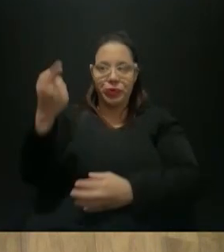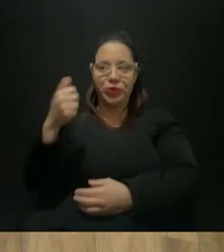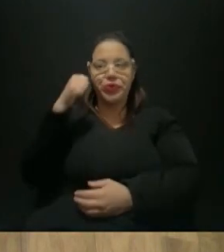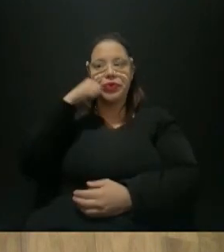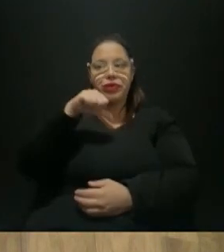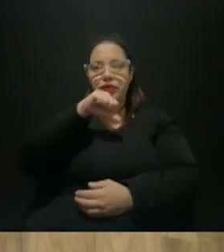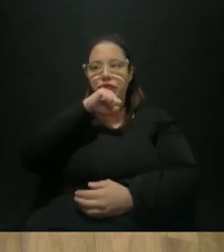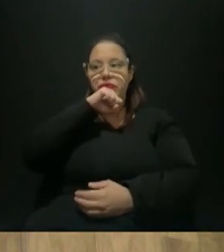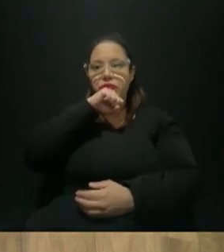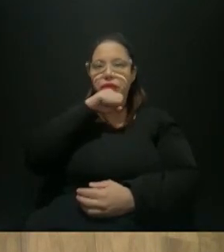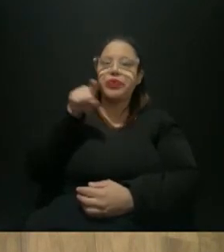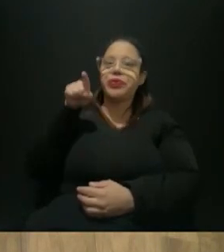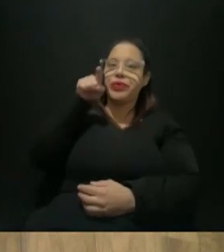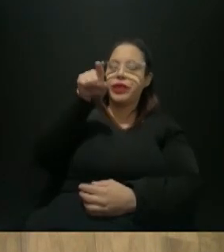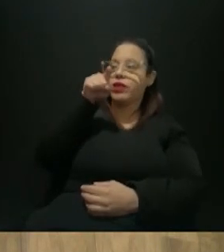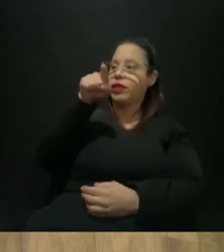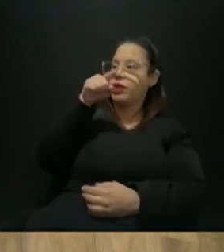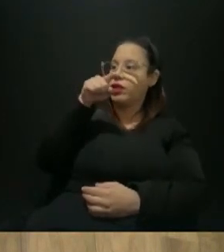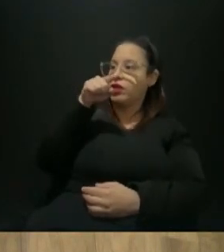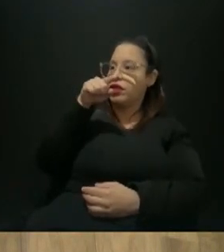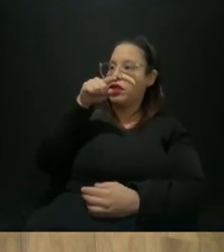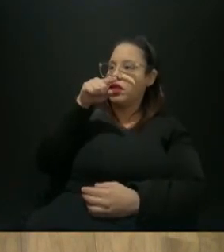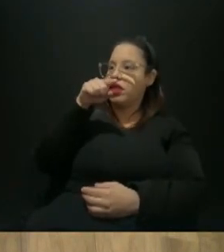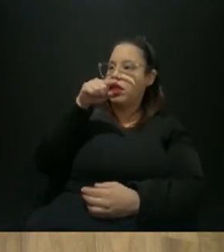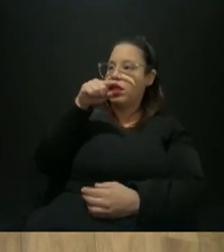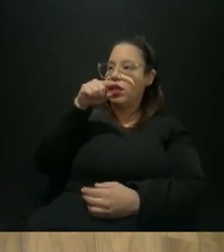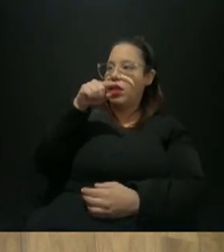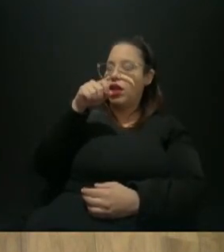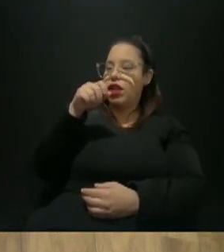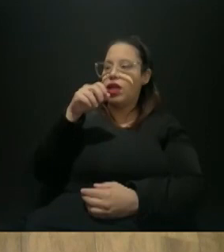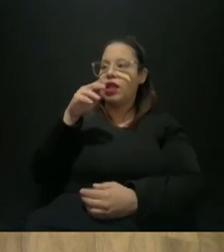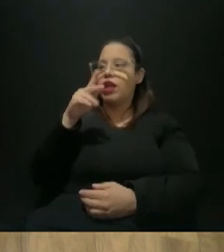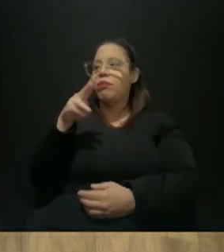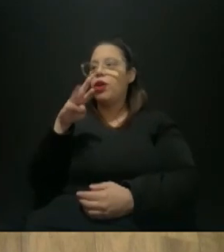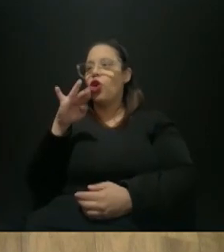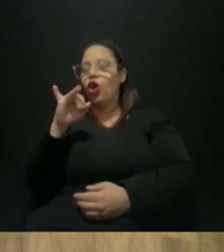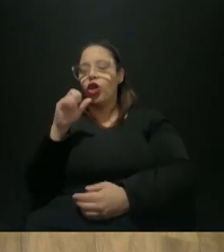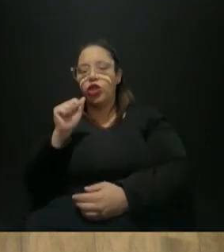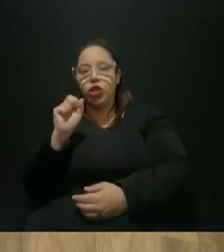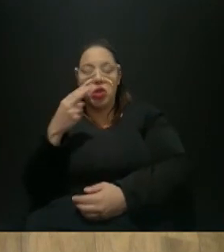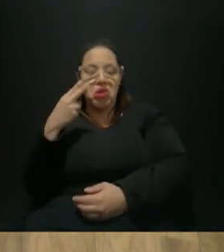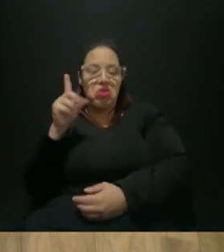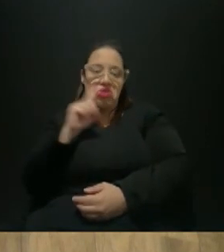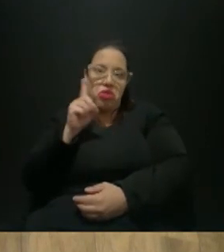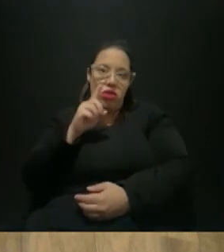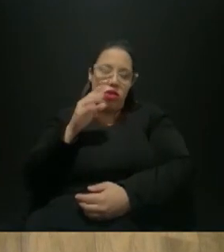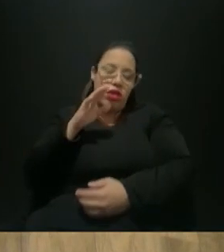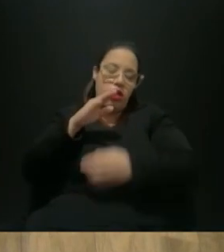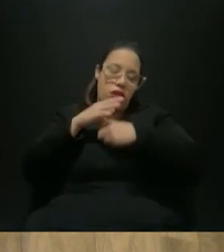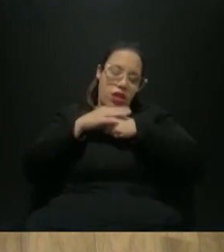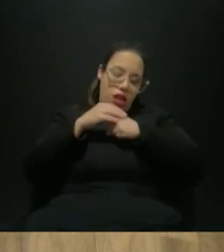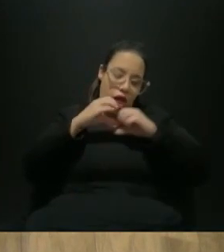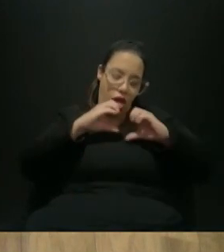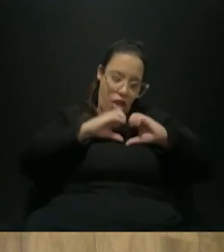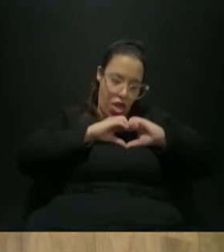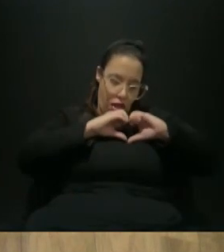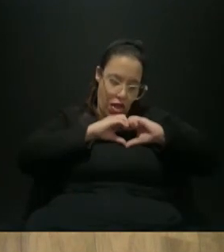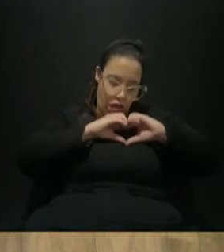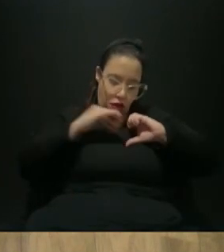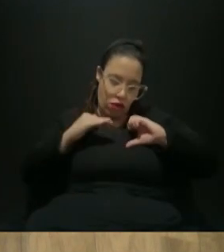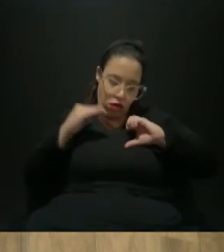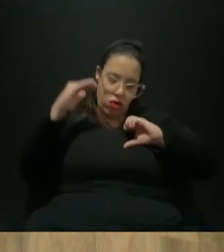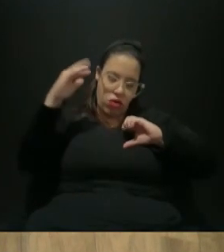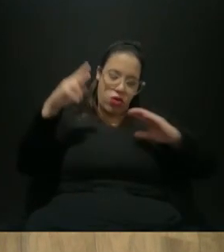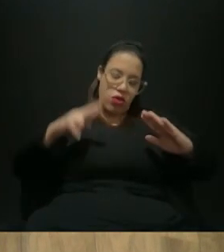ela não importa se é biológico ou não, o que importa seria o amor que ela recebe desse adulto referência para